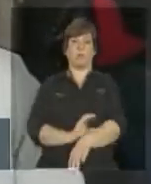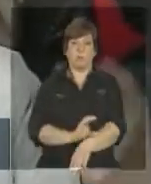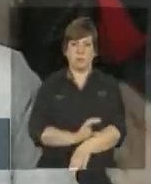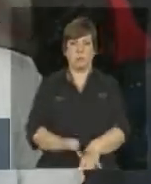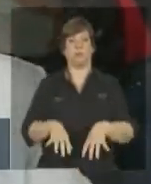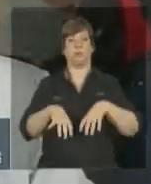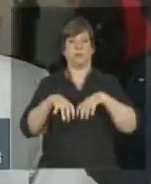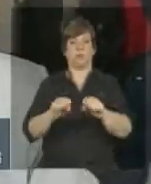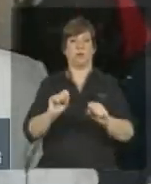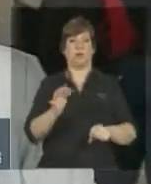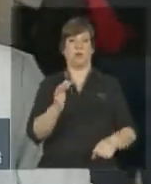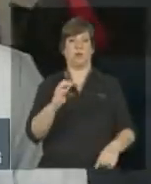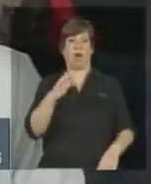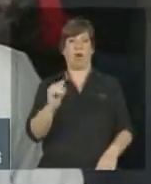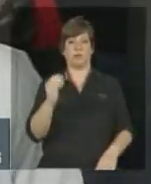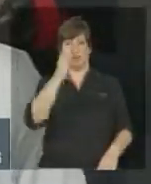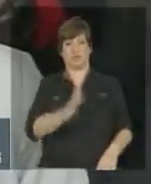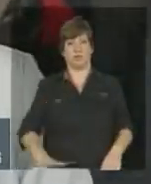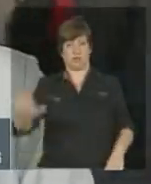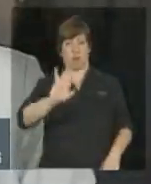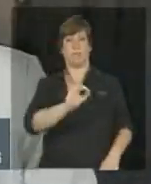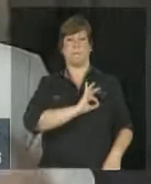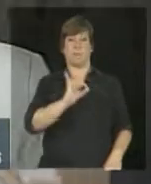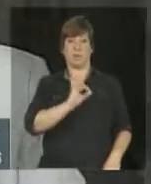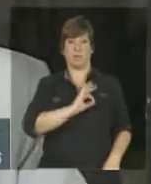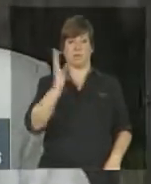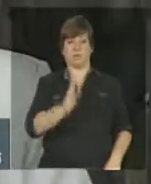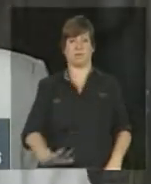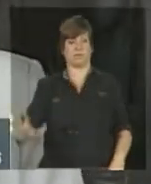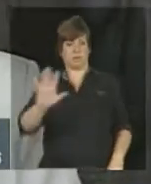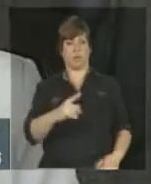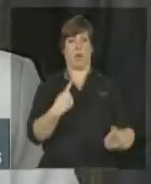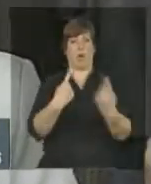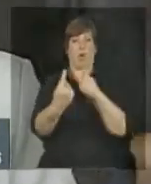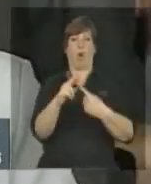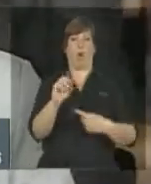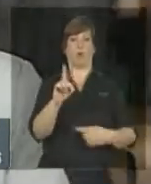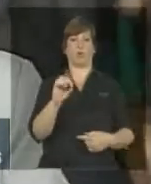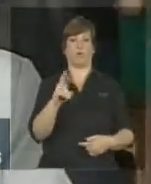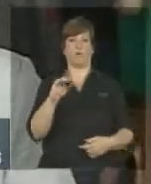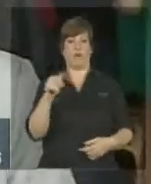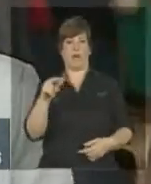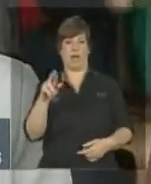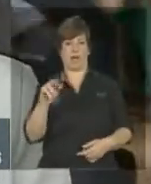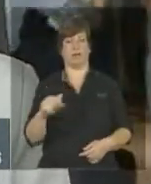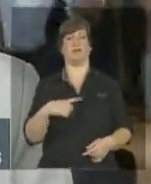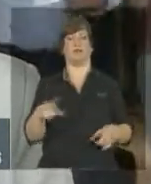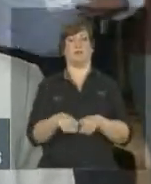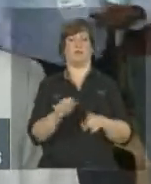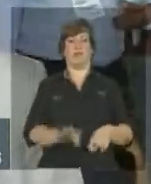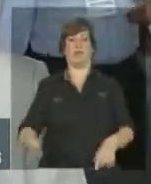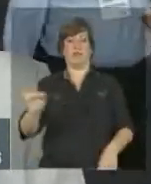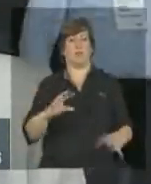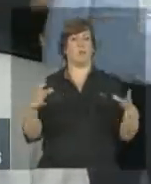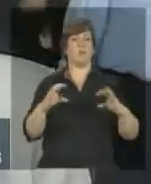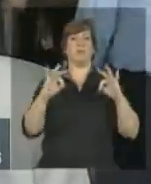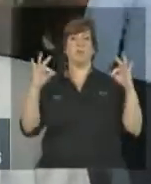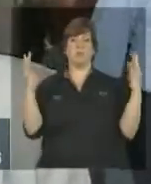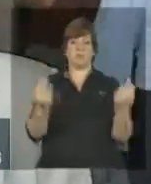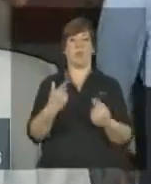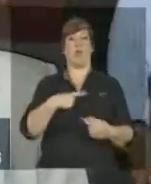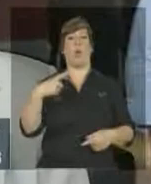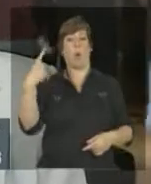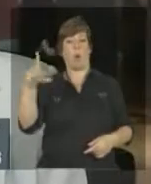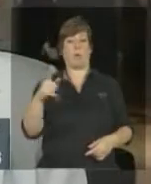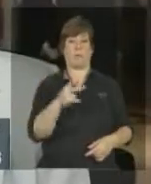continuada da Força Nacional, a Polícia Federal é parceira, a Polícia Rodoviária Federal, tanto no Provita quanto nos outros dois